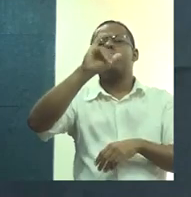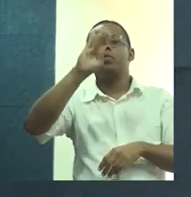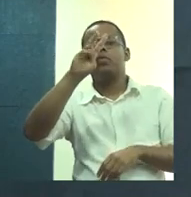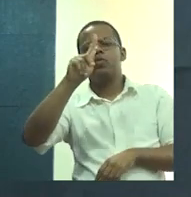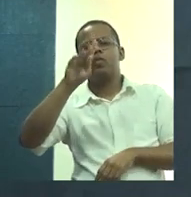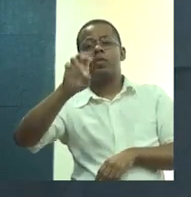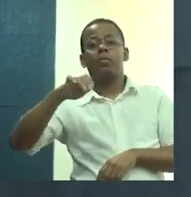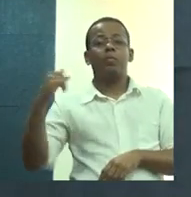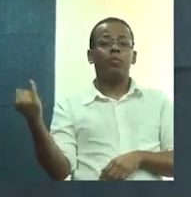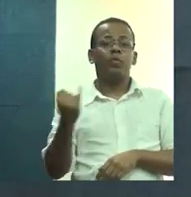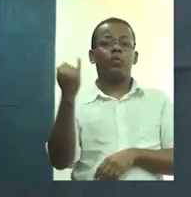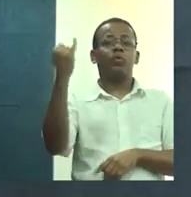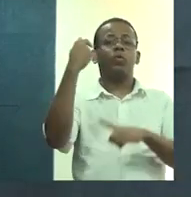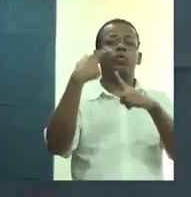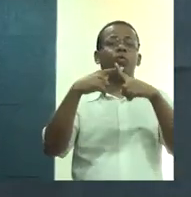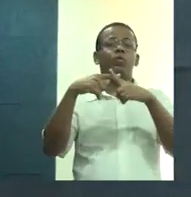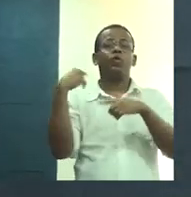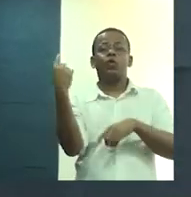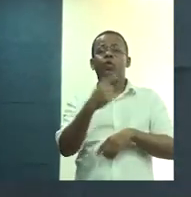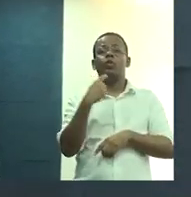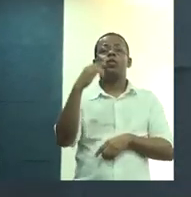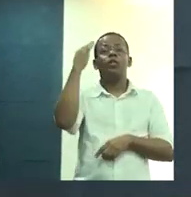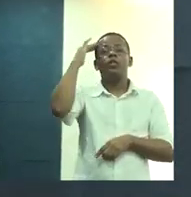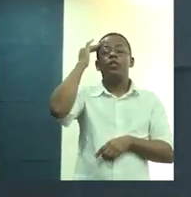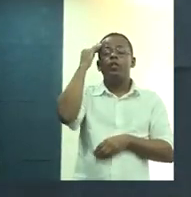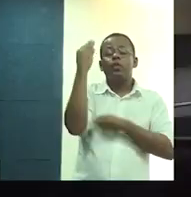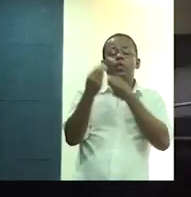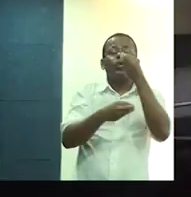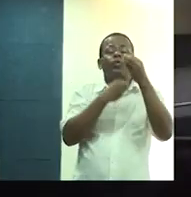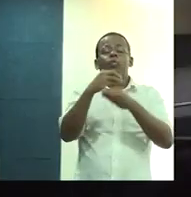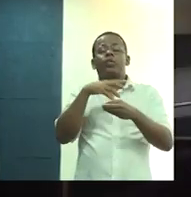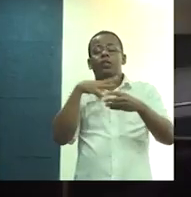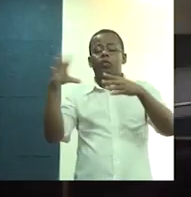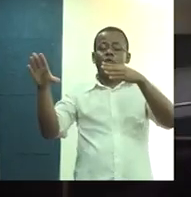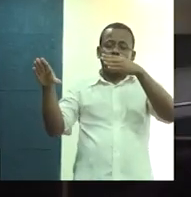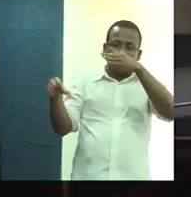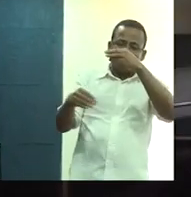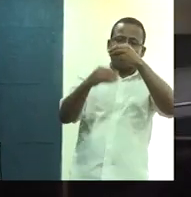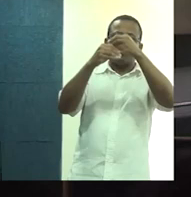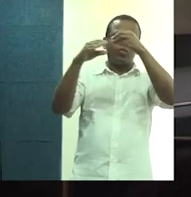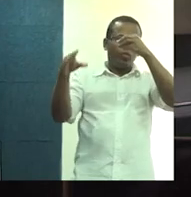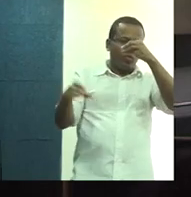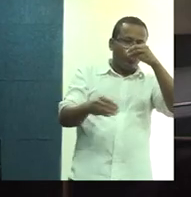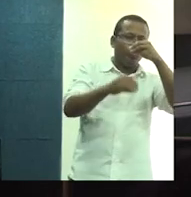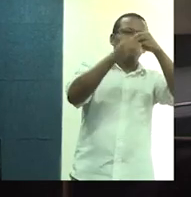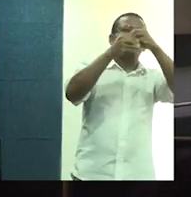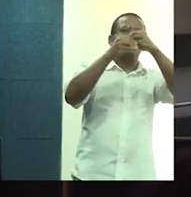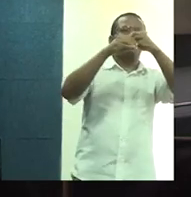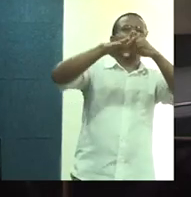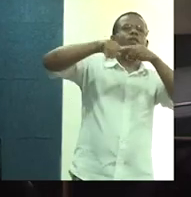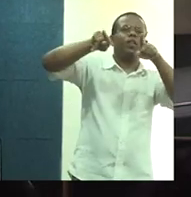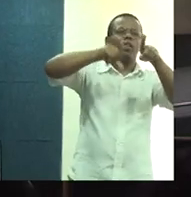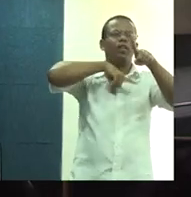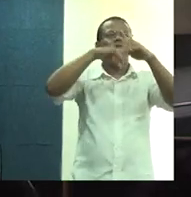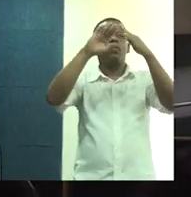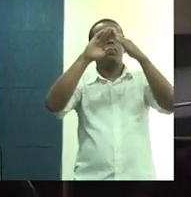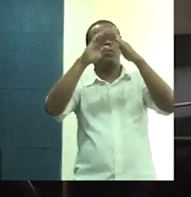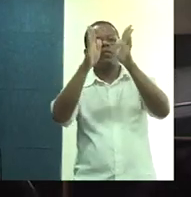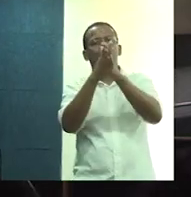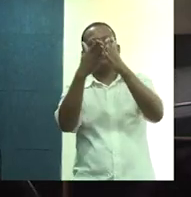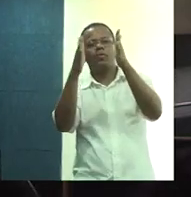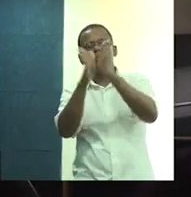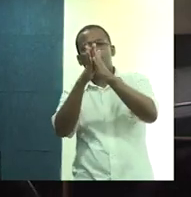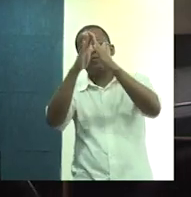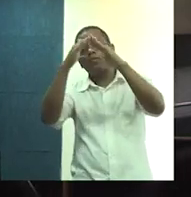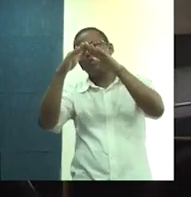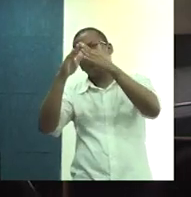importante pra gente que a gente entende de que como a gente tá querendo agregar uma série de outras questões além da precariedade